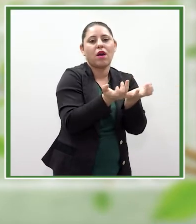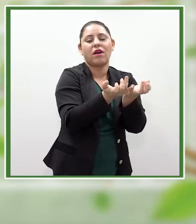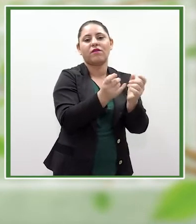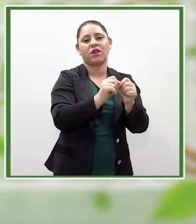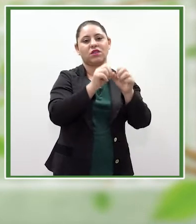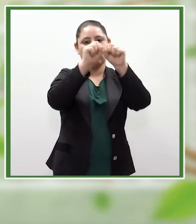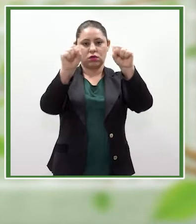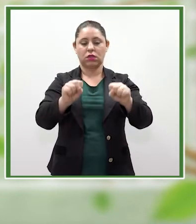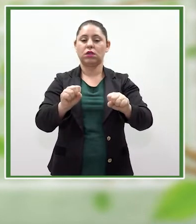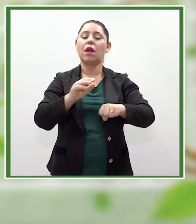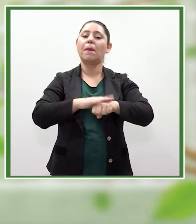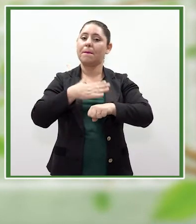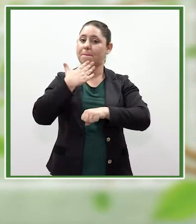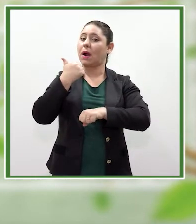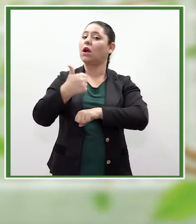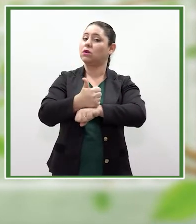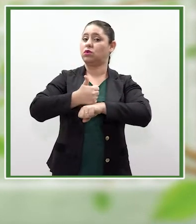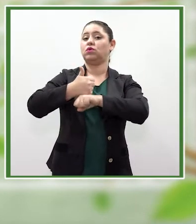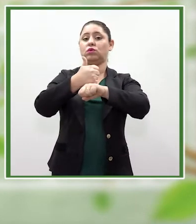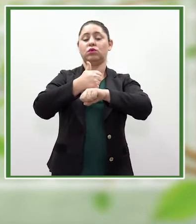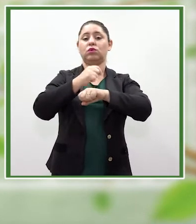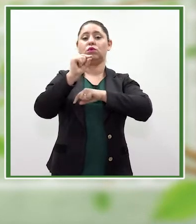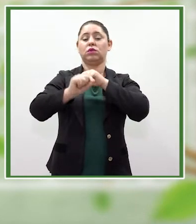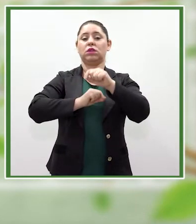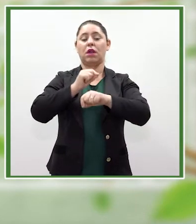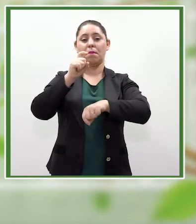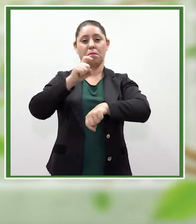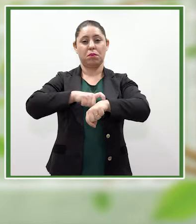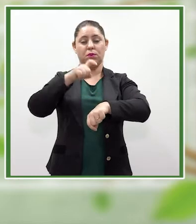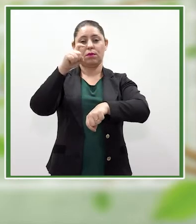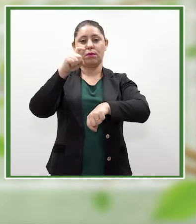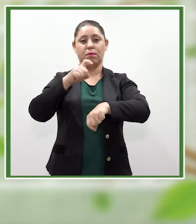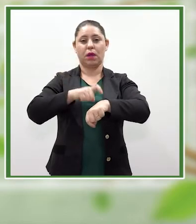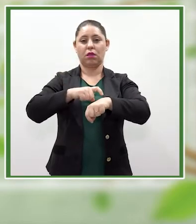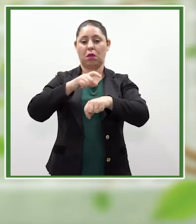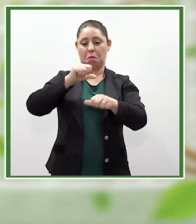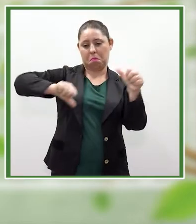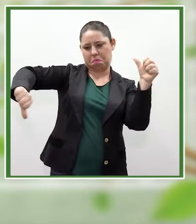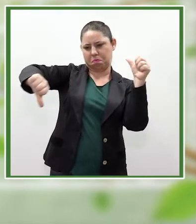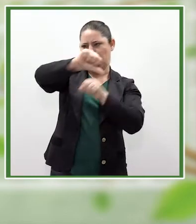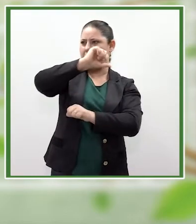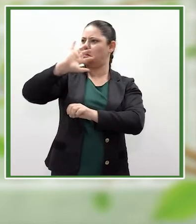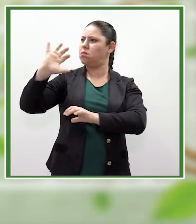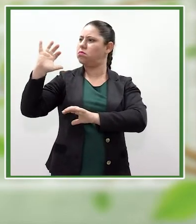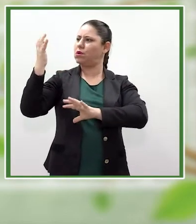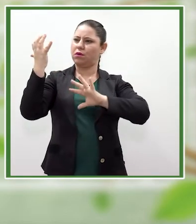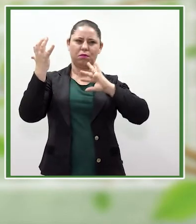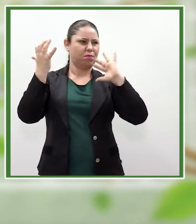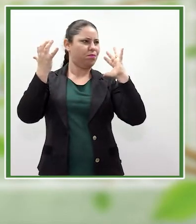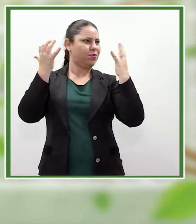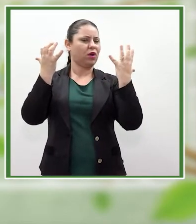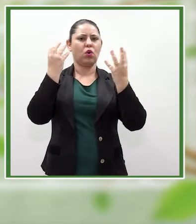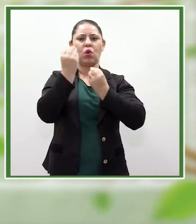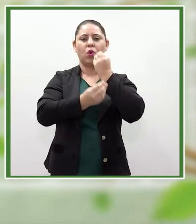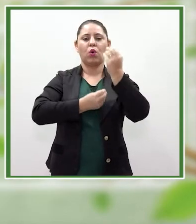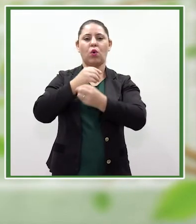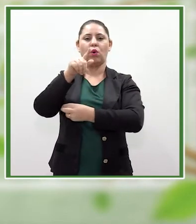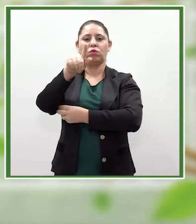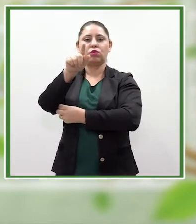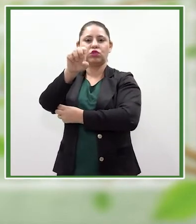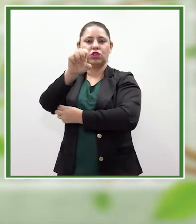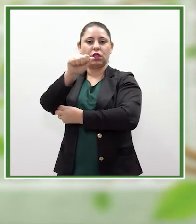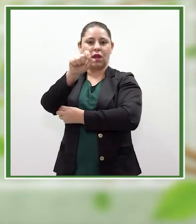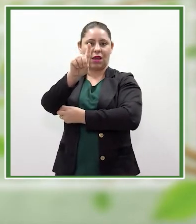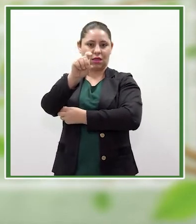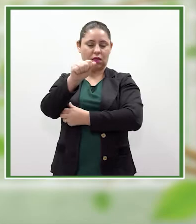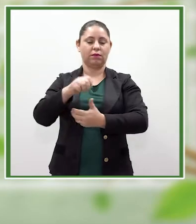mudanças climáticas e de eventos extremos, como no caso geada. Agora um outro ponto, também aqui no nosso estado, em Coxim, uma